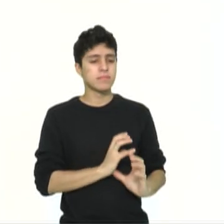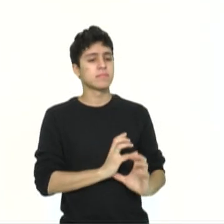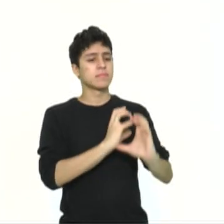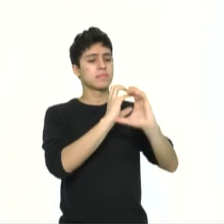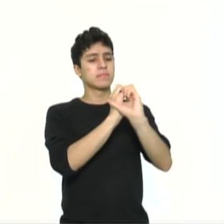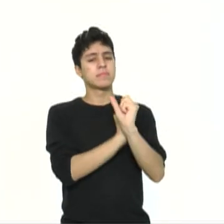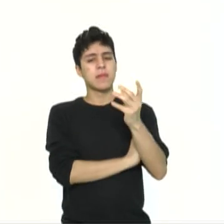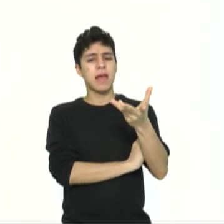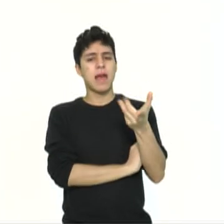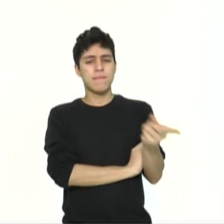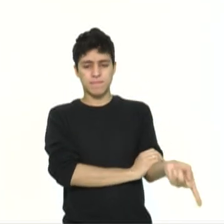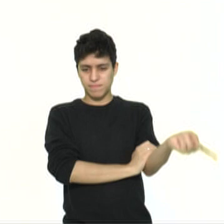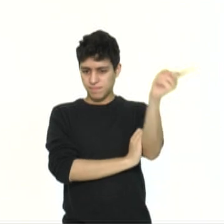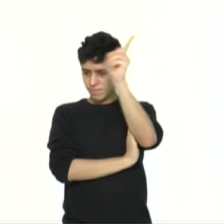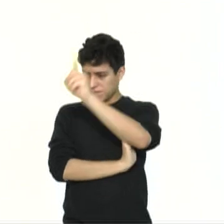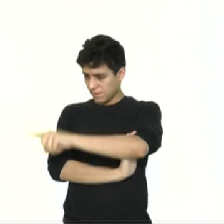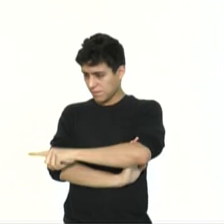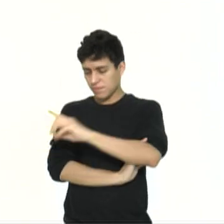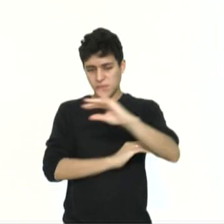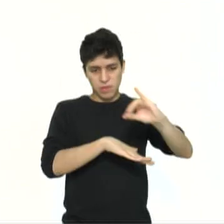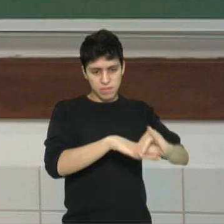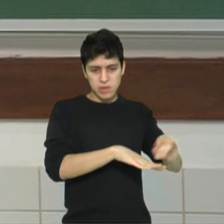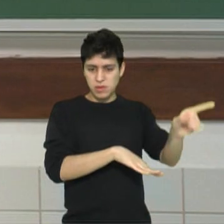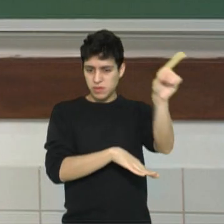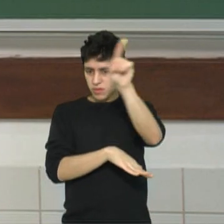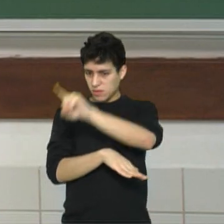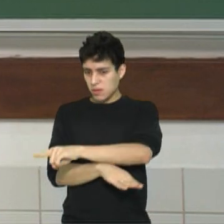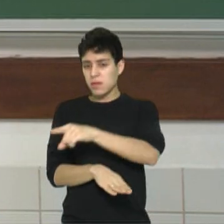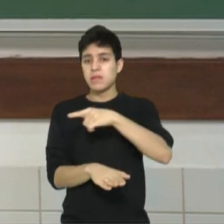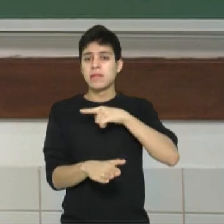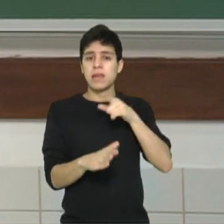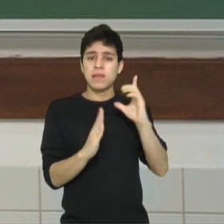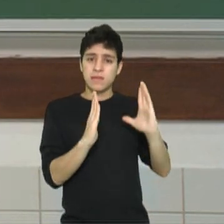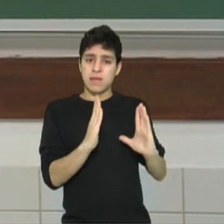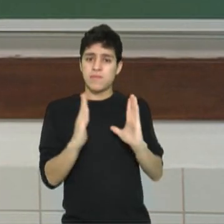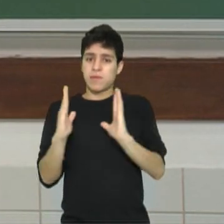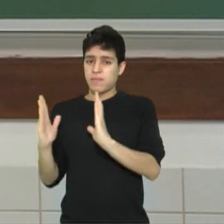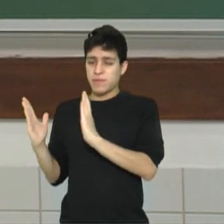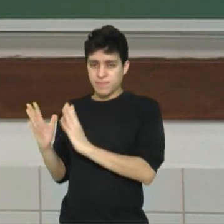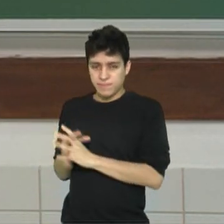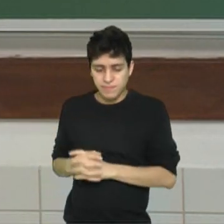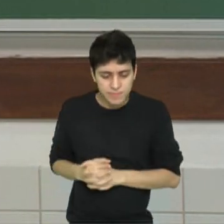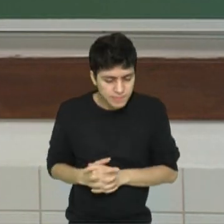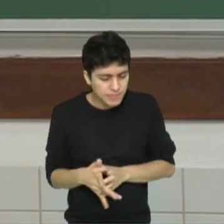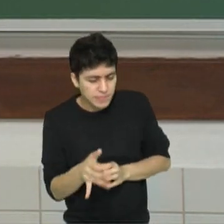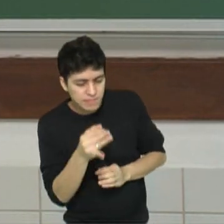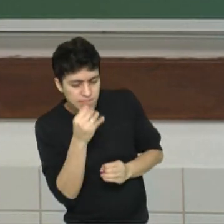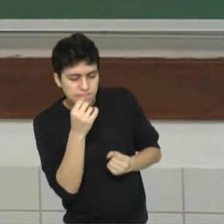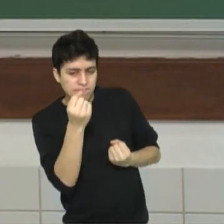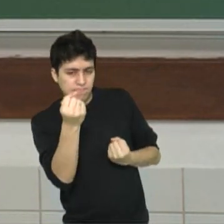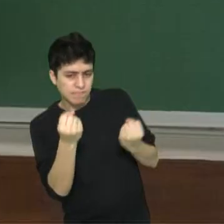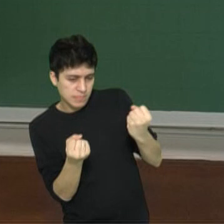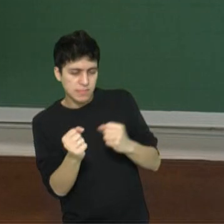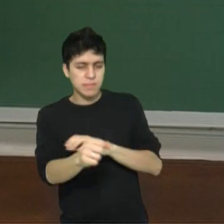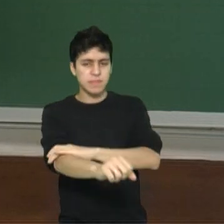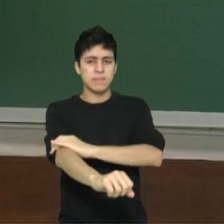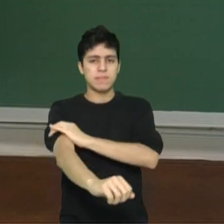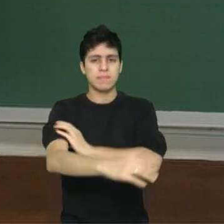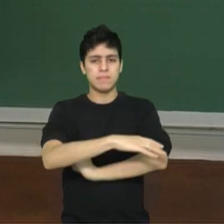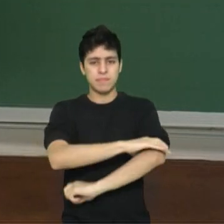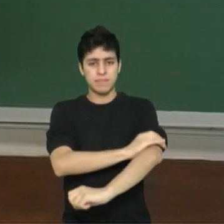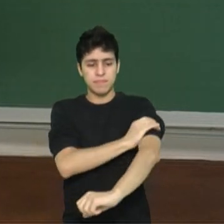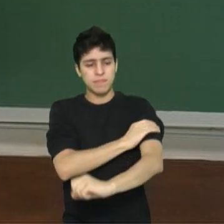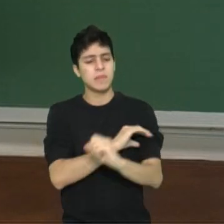que o deslocamento de um corpo acontece em um intervalo de tempo, tá? Então, o carro lá, em alguns momentos, né, ele